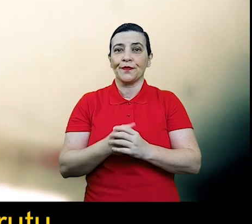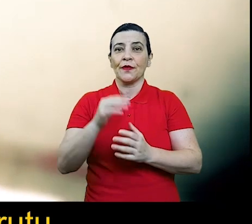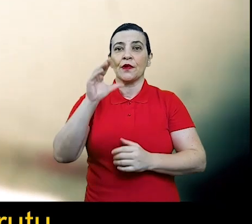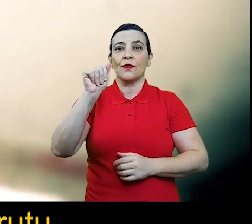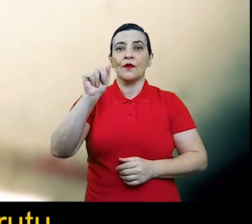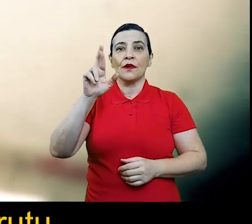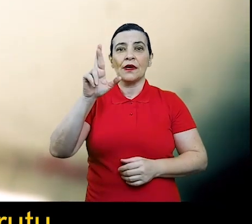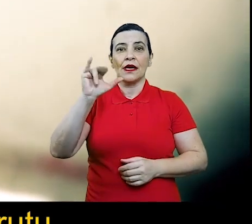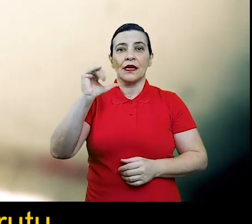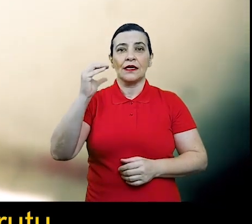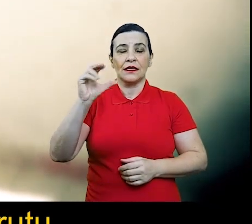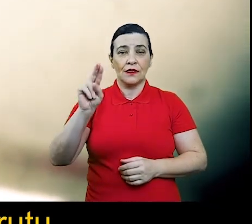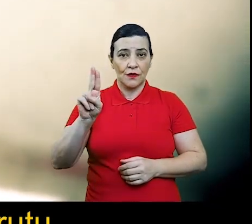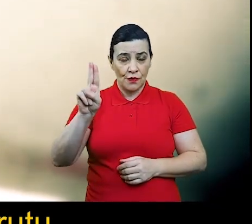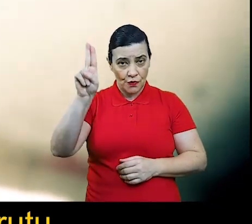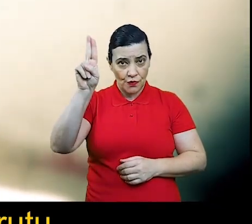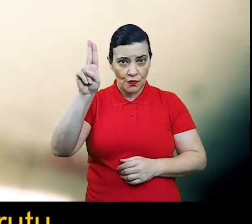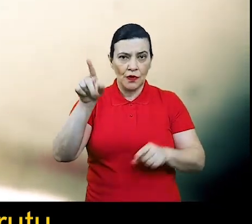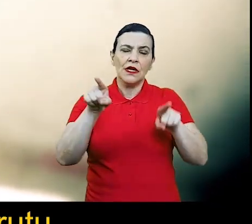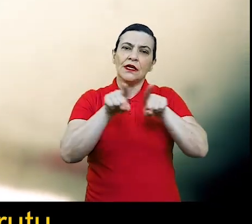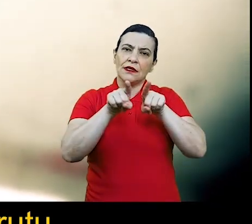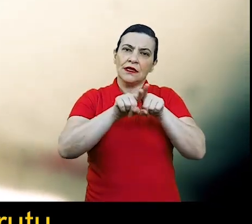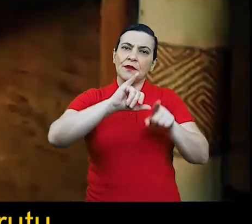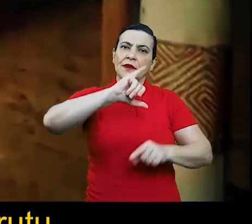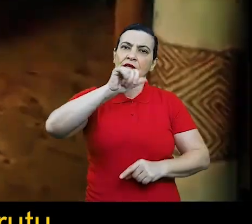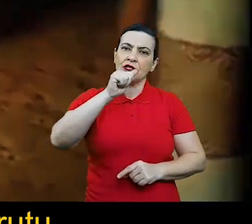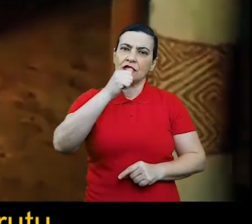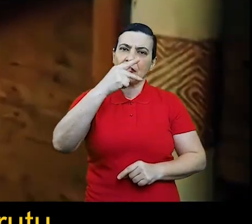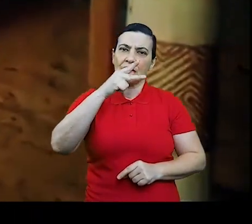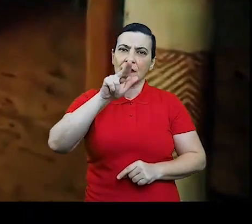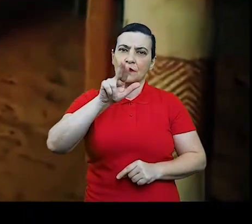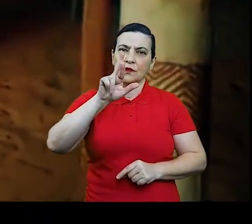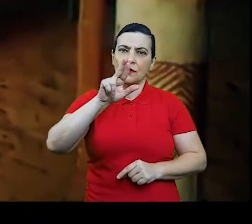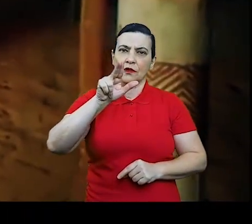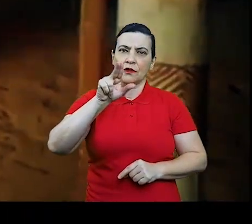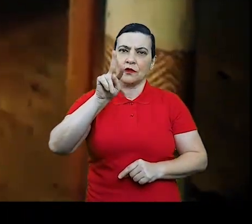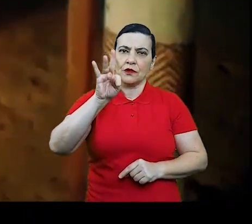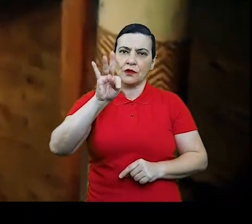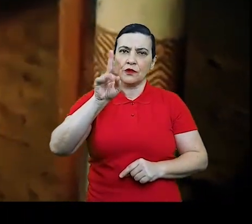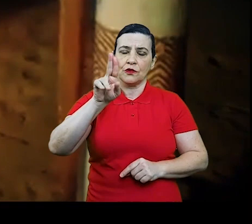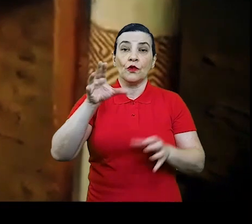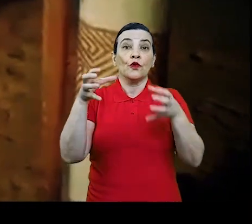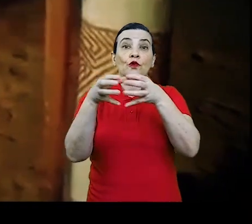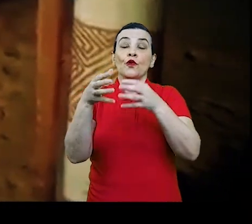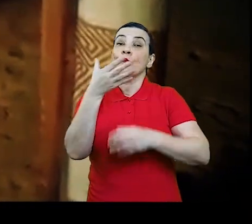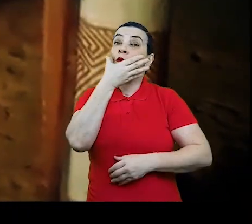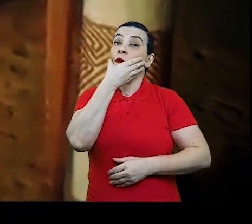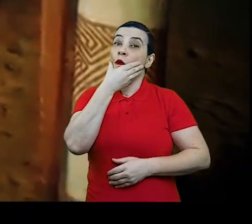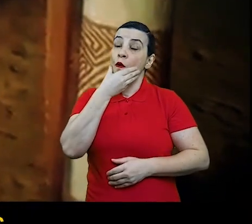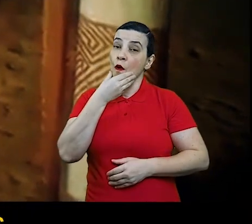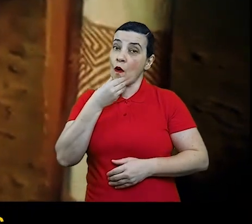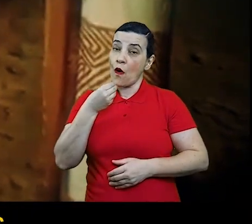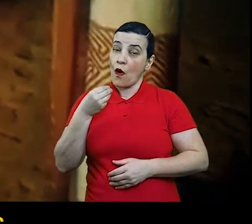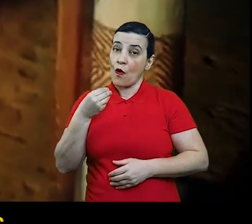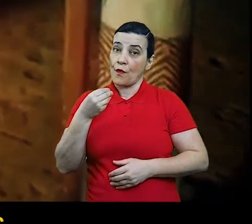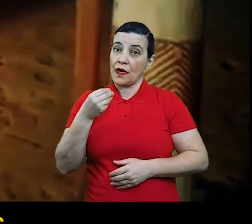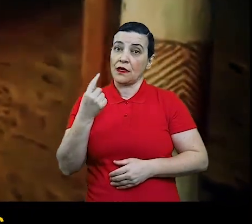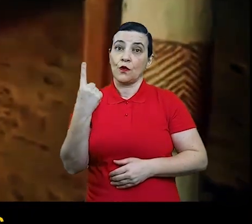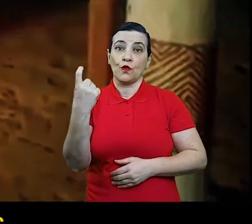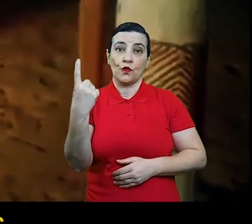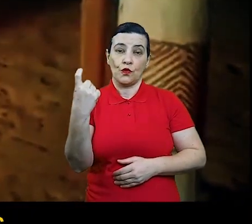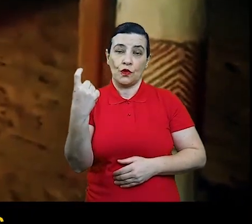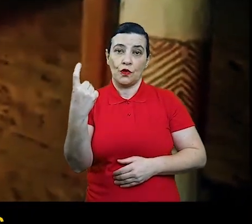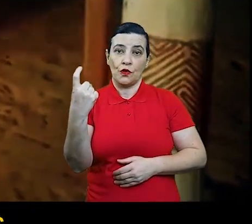o Carriçu, tanto o Carriçu como o Japurutu, eles só podem ser tocados por homens. No Carriçu,